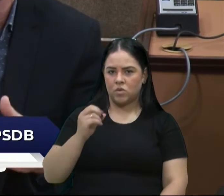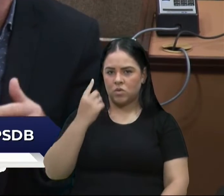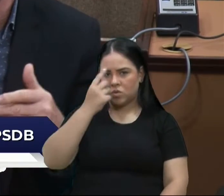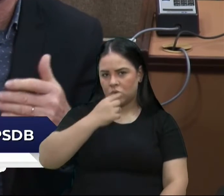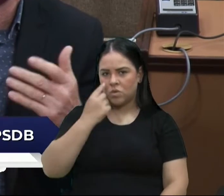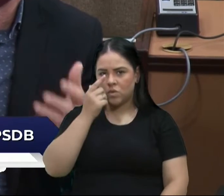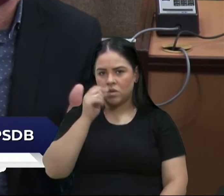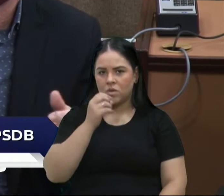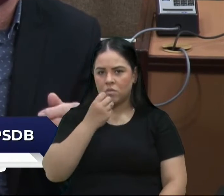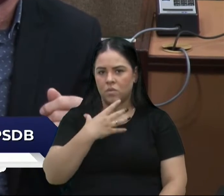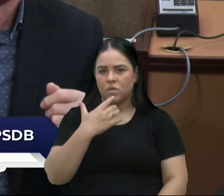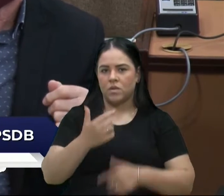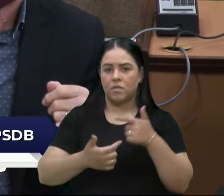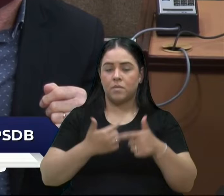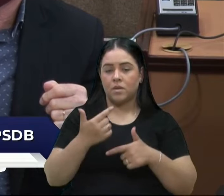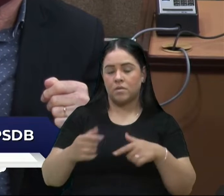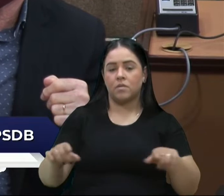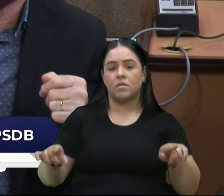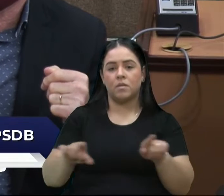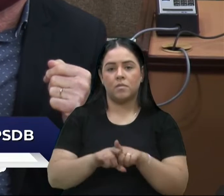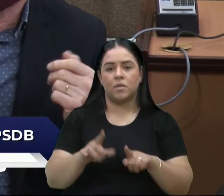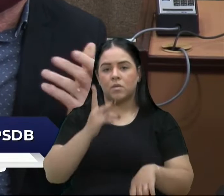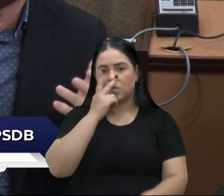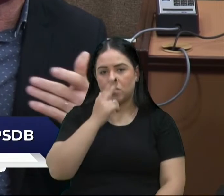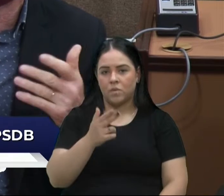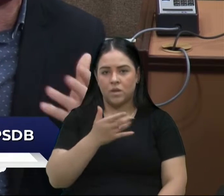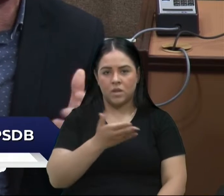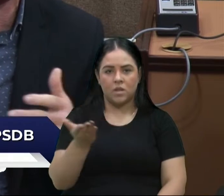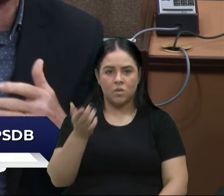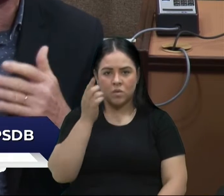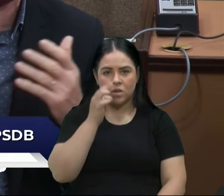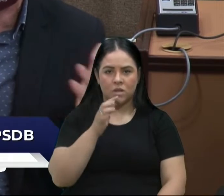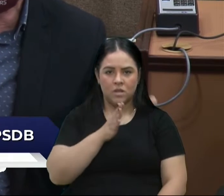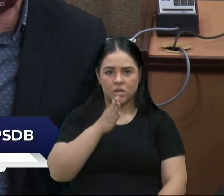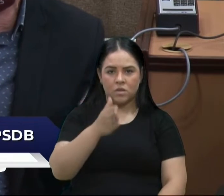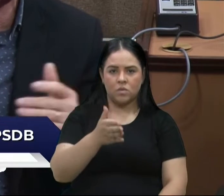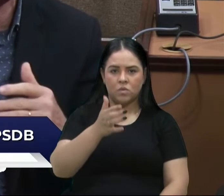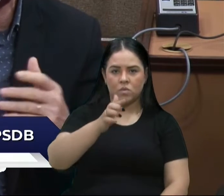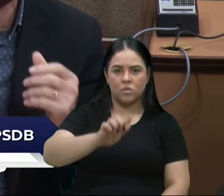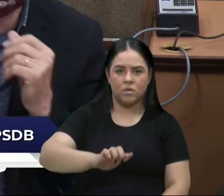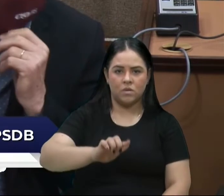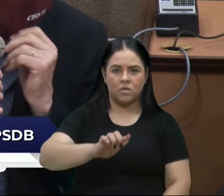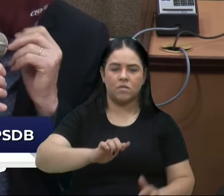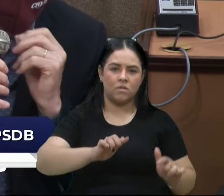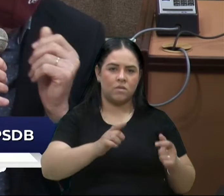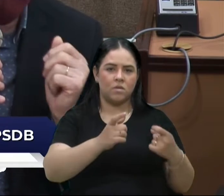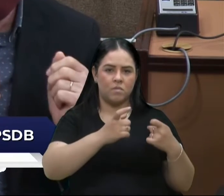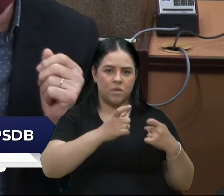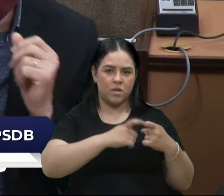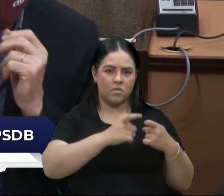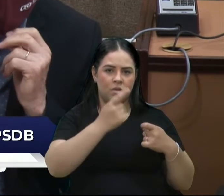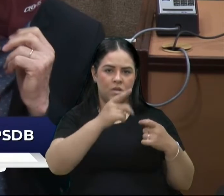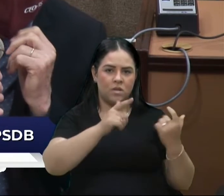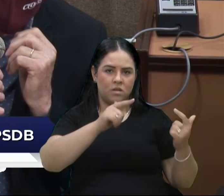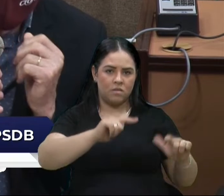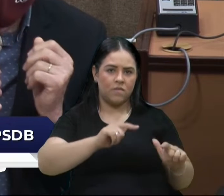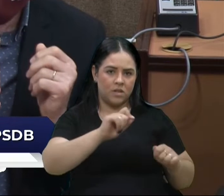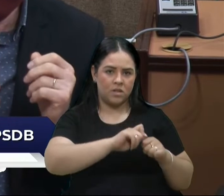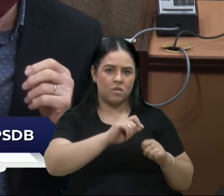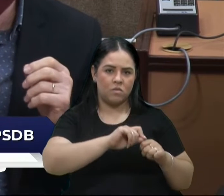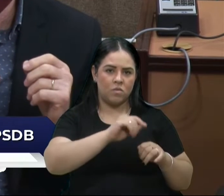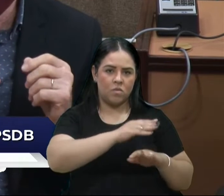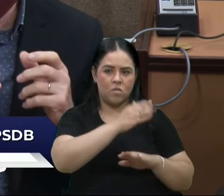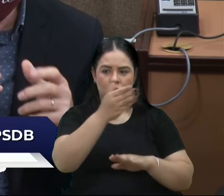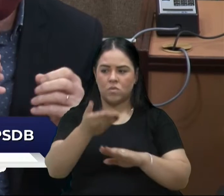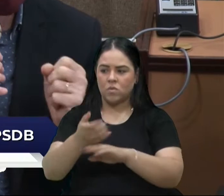um bom trabalho e, ao mesmo tempo, conseguem ir no seu consultório fazer outro turno, enfim.